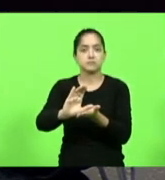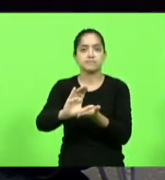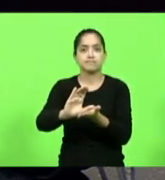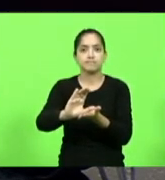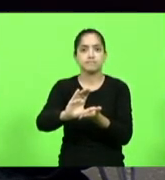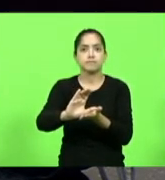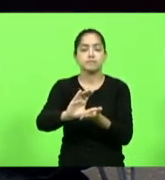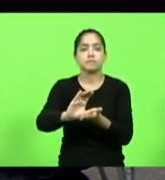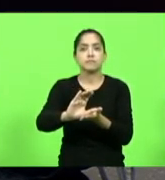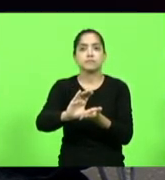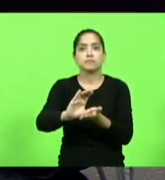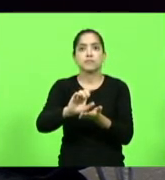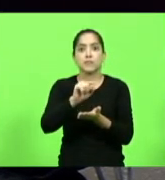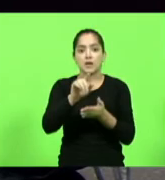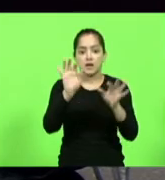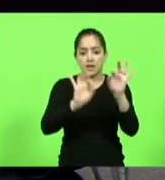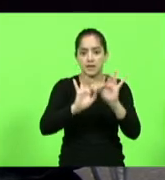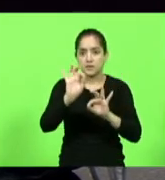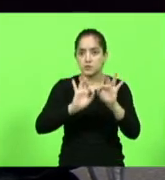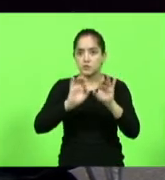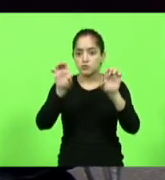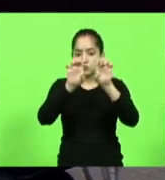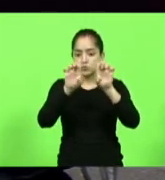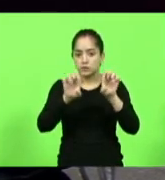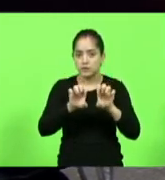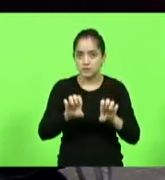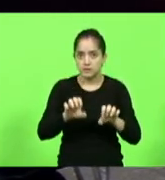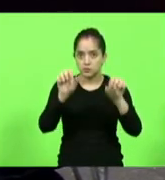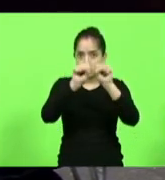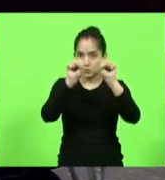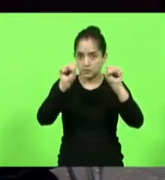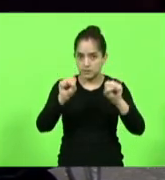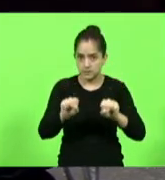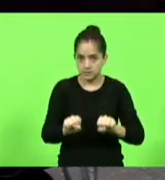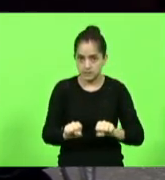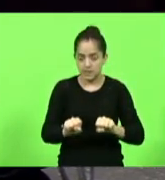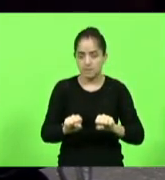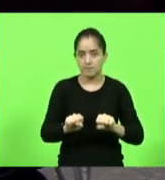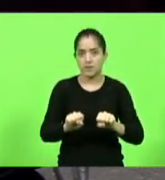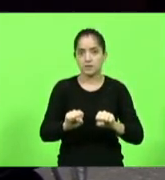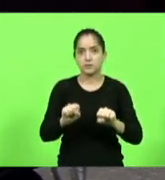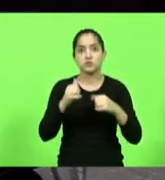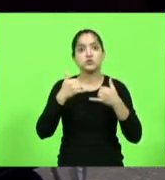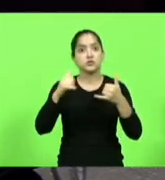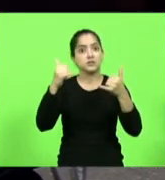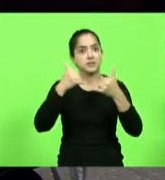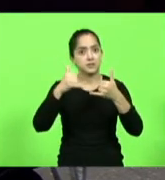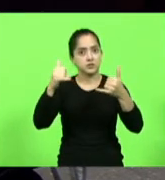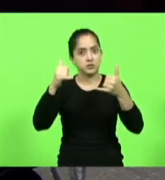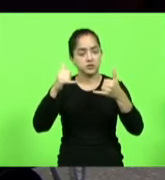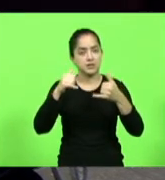para a estruturação de todo o sistema elétrico do nosso estado.